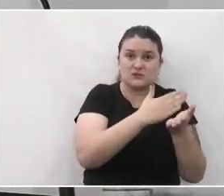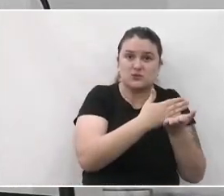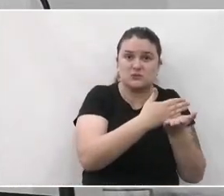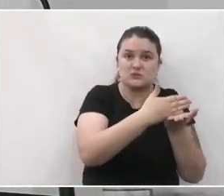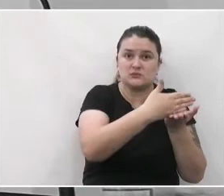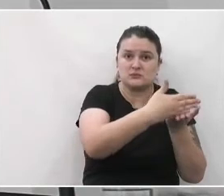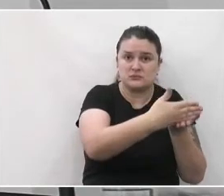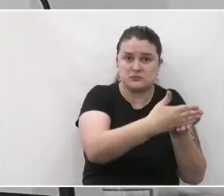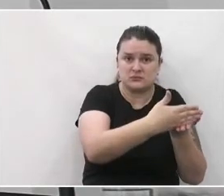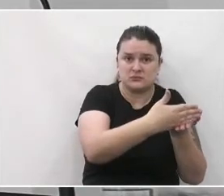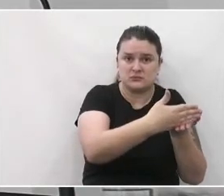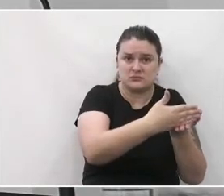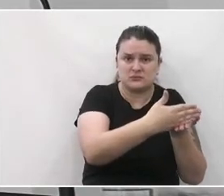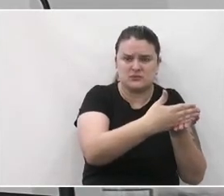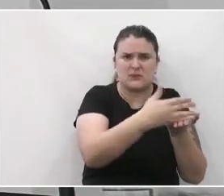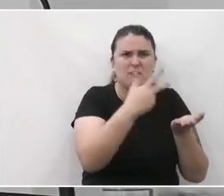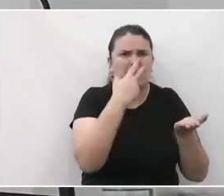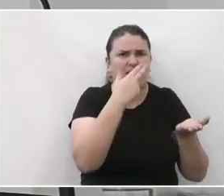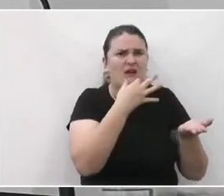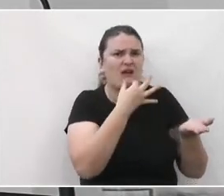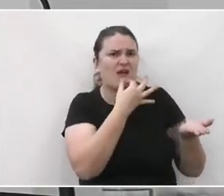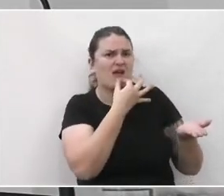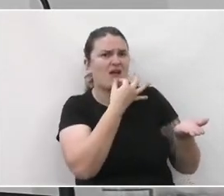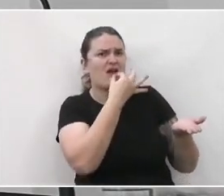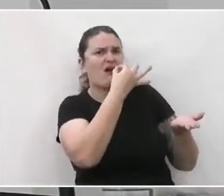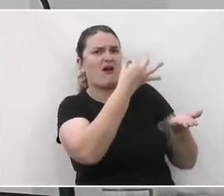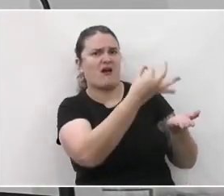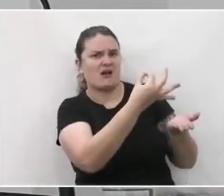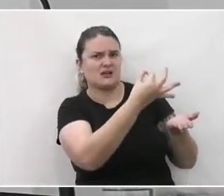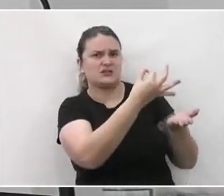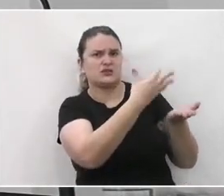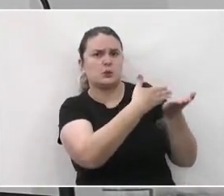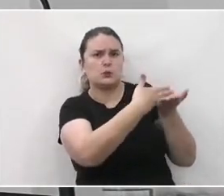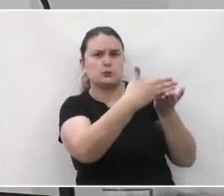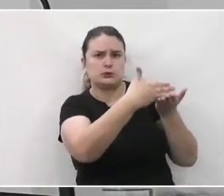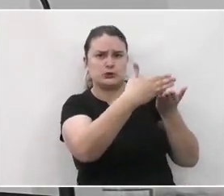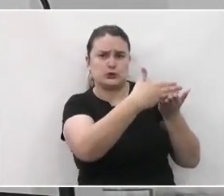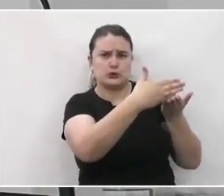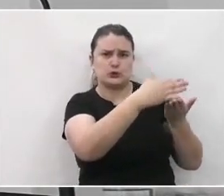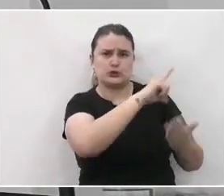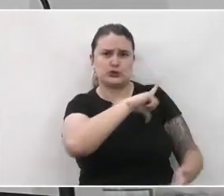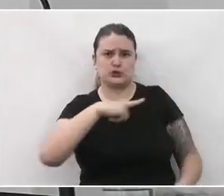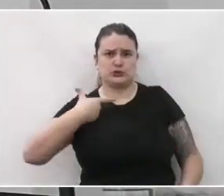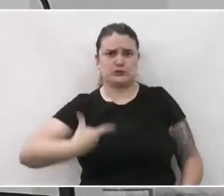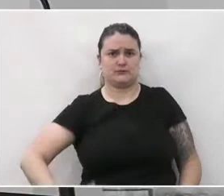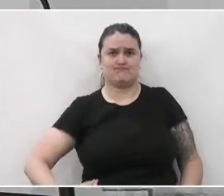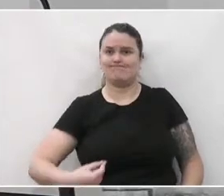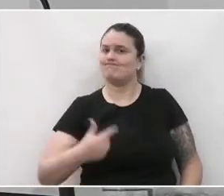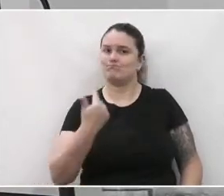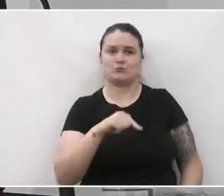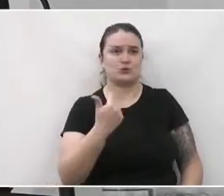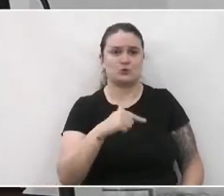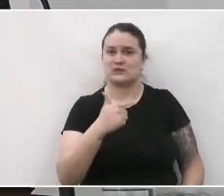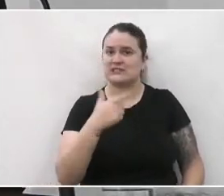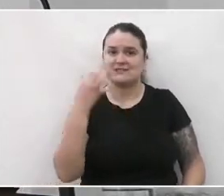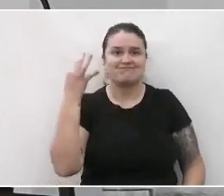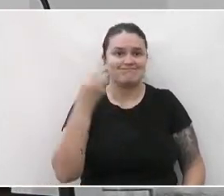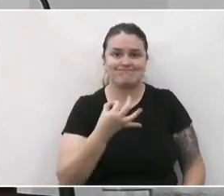início, acha-se que em Wuhan, na China, não temos certeza disso,